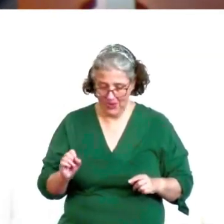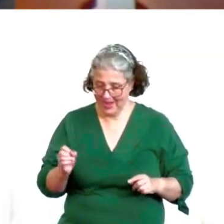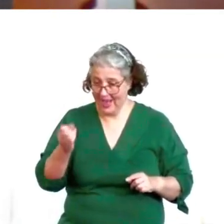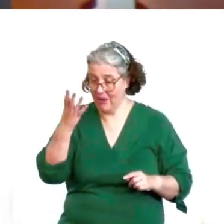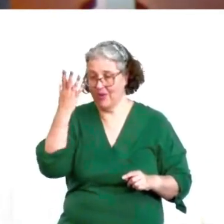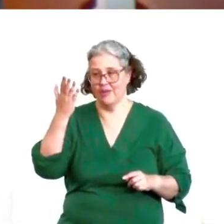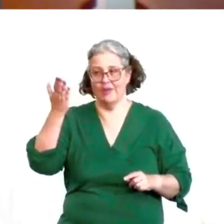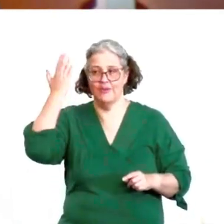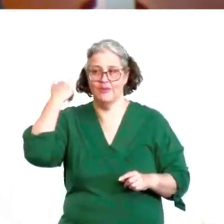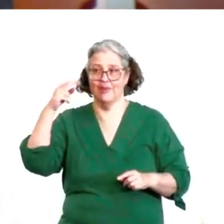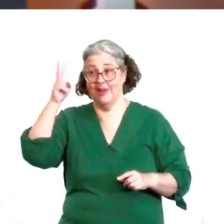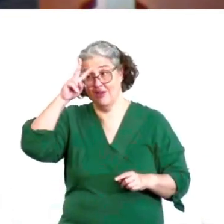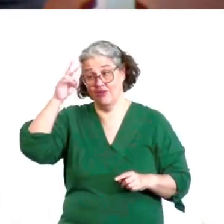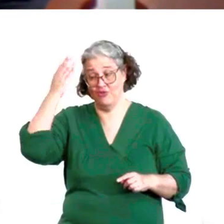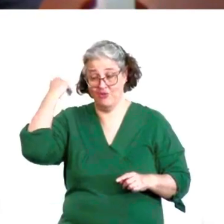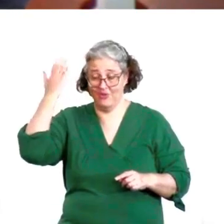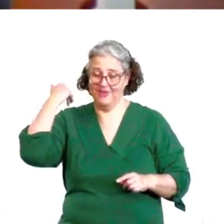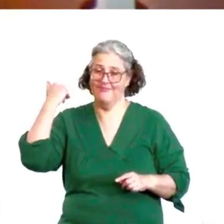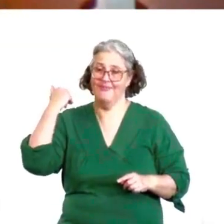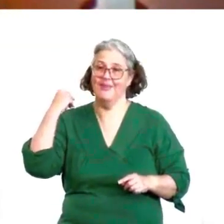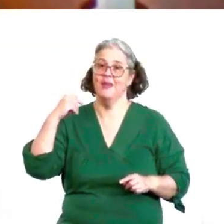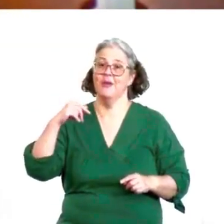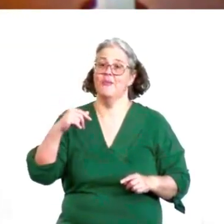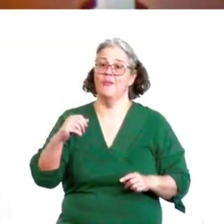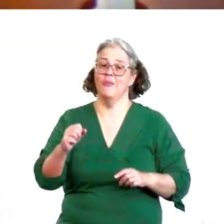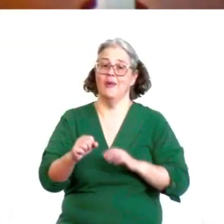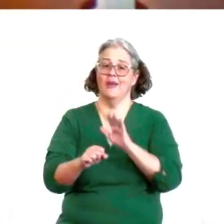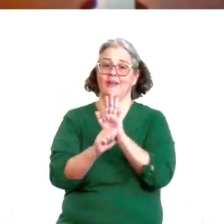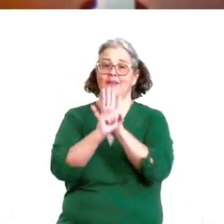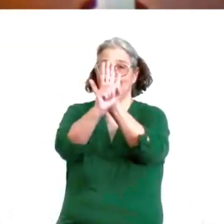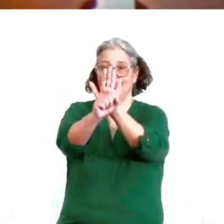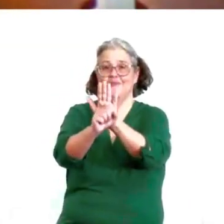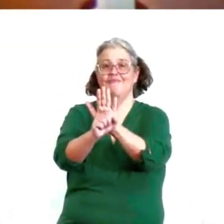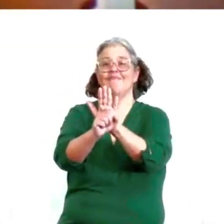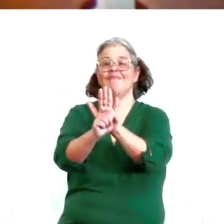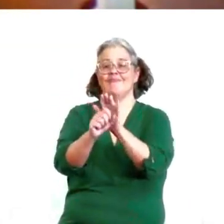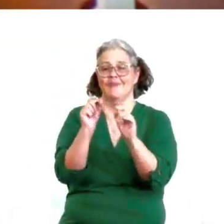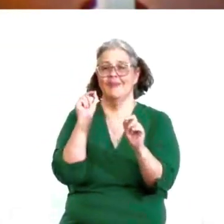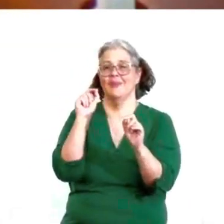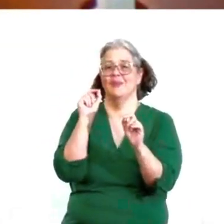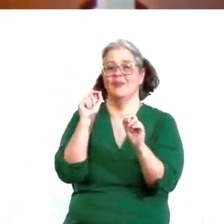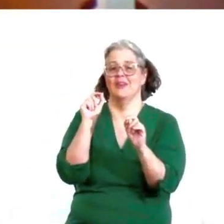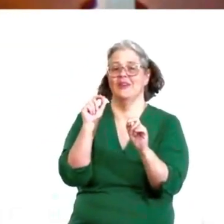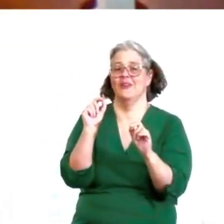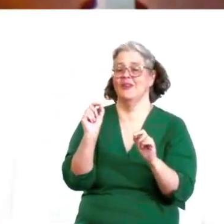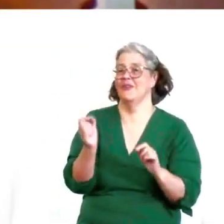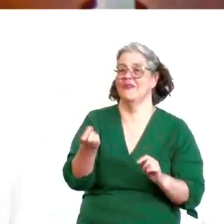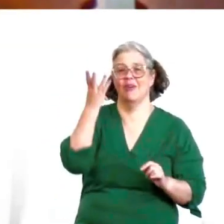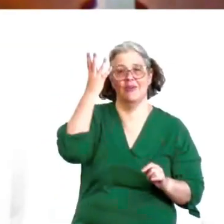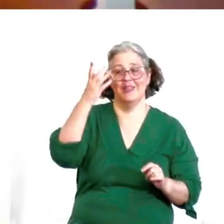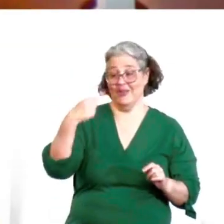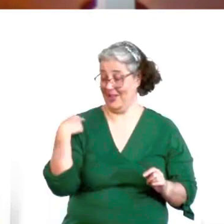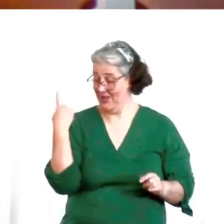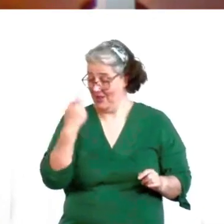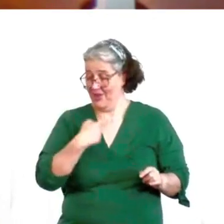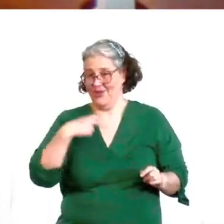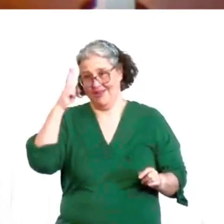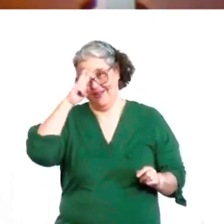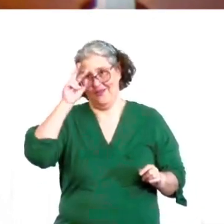história, mas um sinal escatológico do que vai acontecer na nossa história.